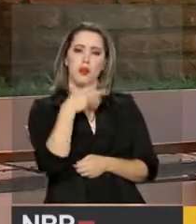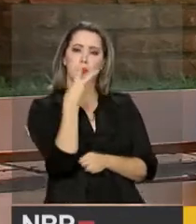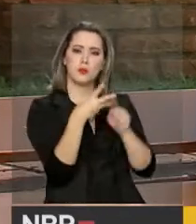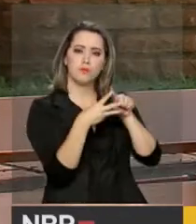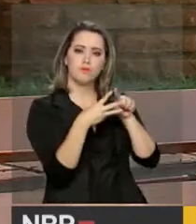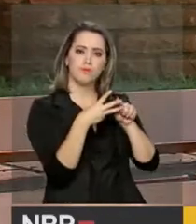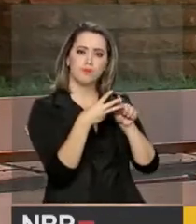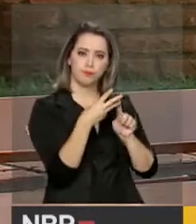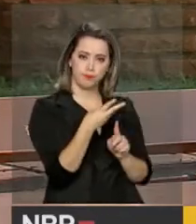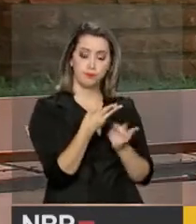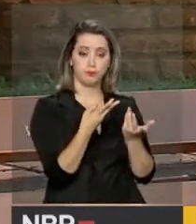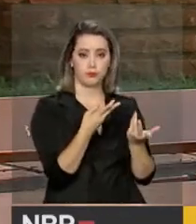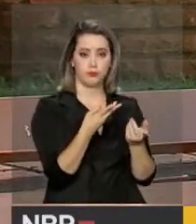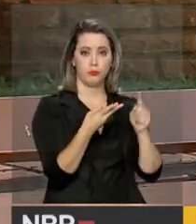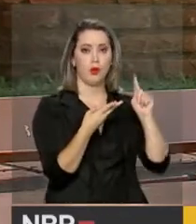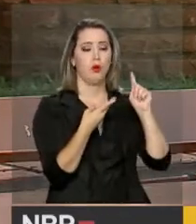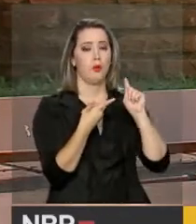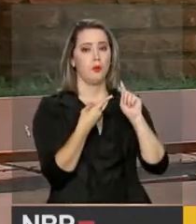que a gente pode falar.